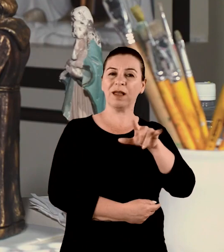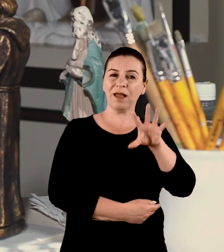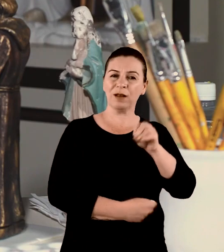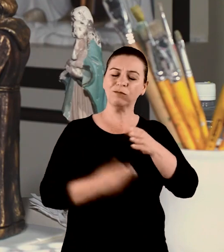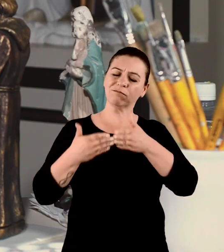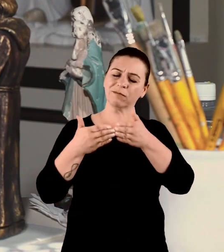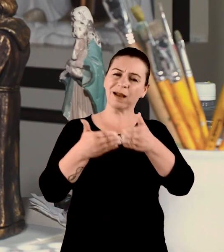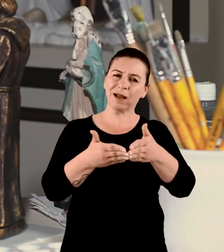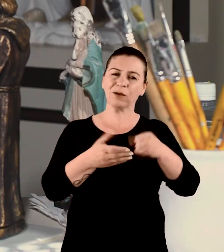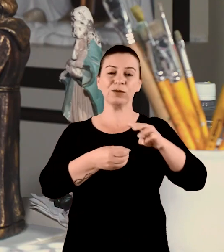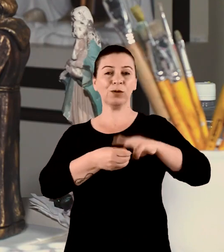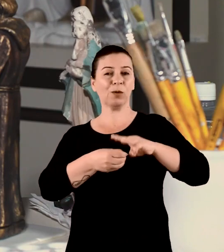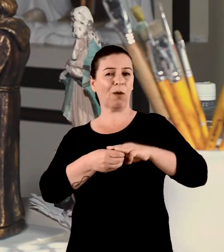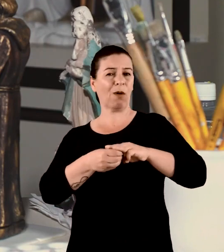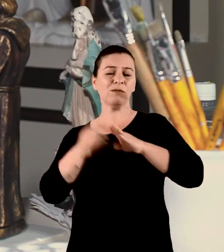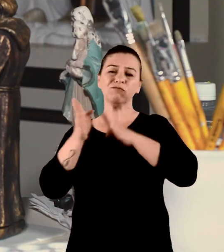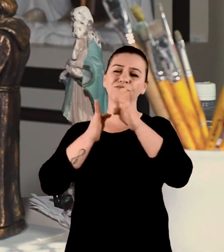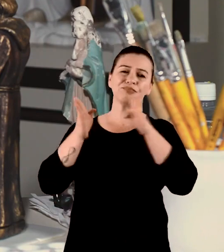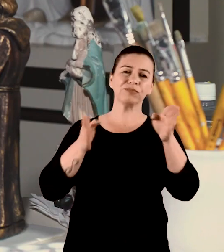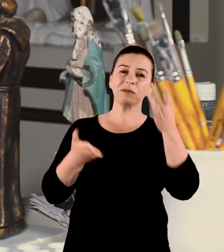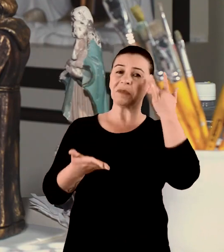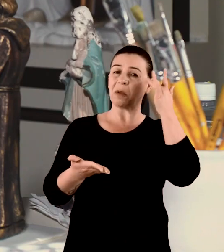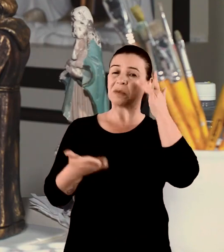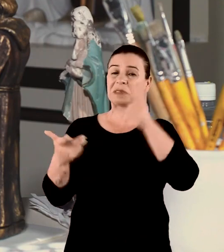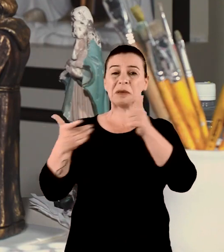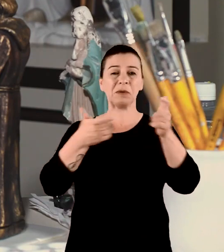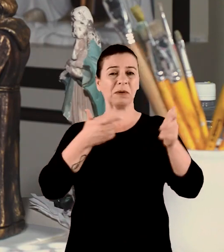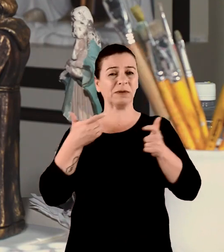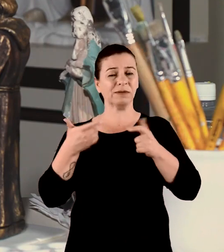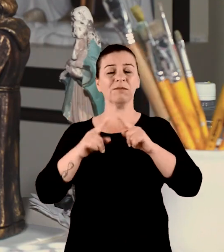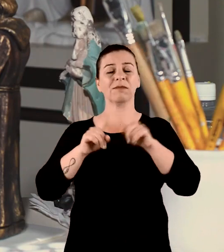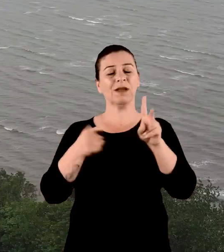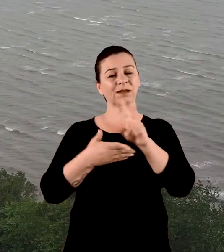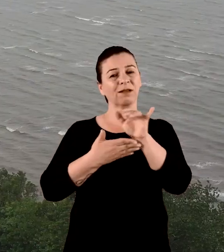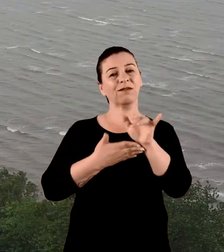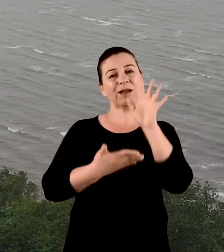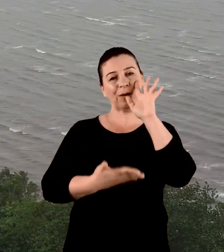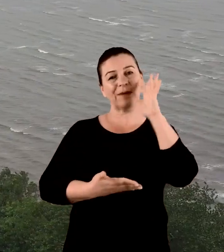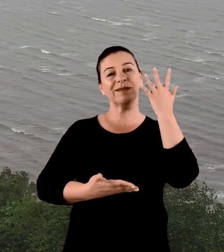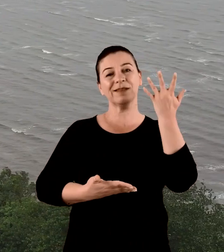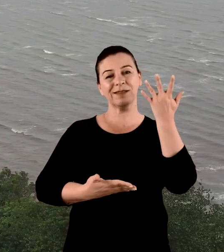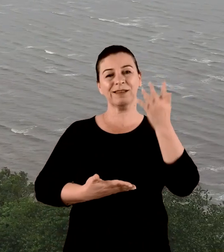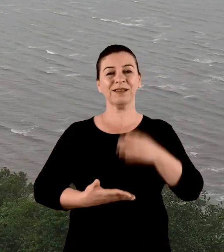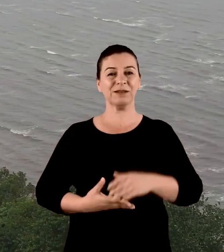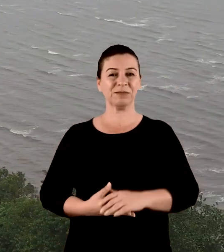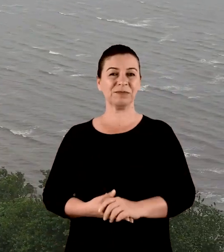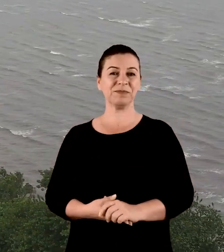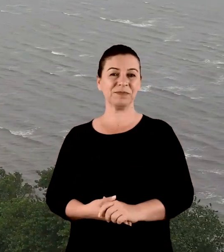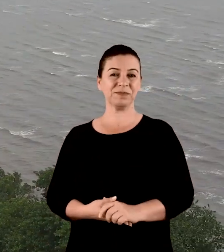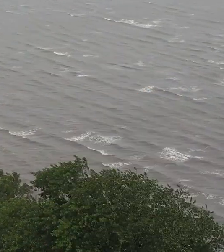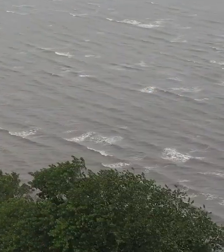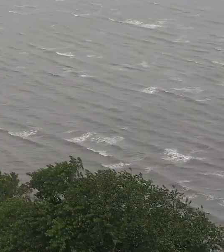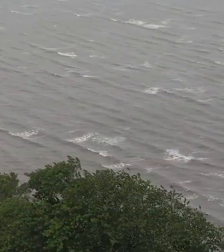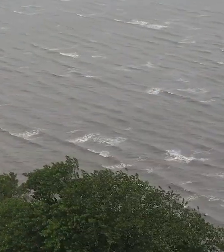barco e na Kombi, restaurando. Não sei onde será a nossa próxima jornada, mas ela vai acontecer.